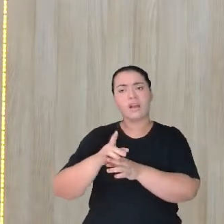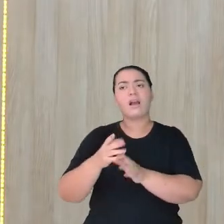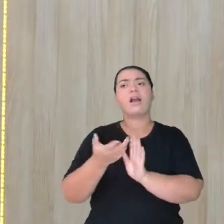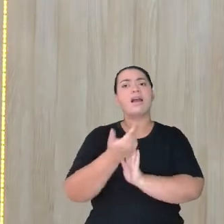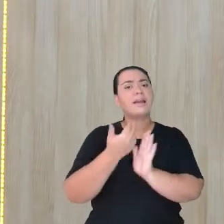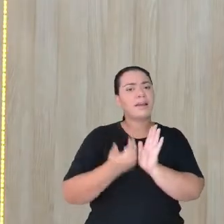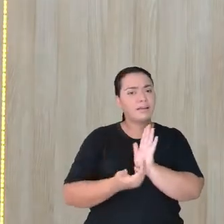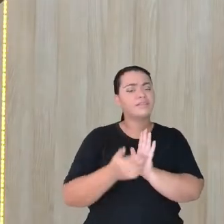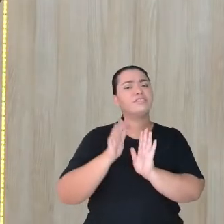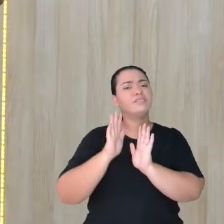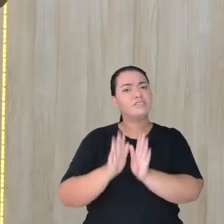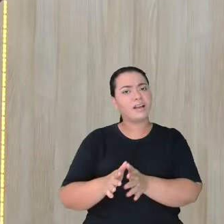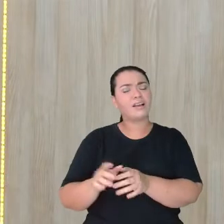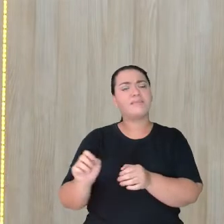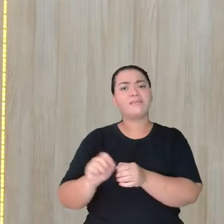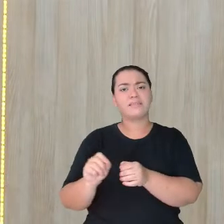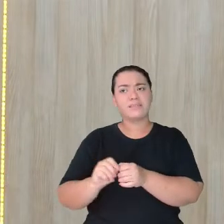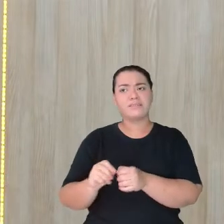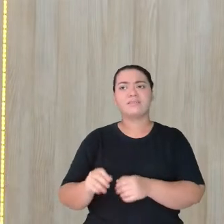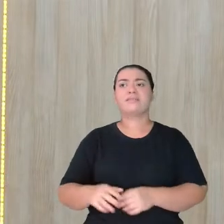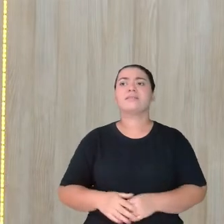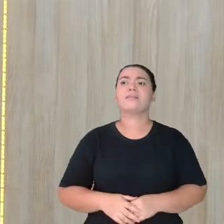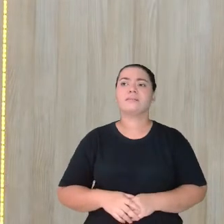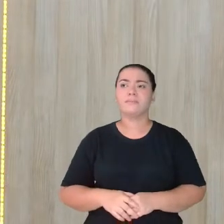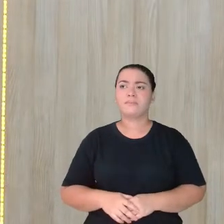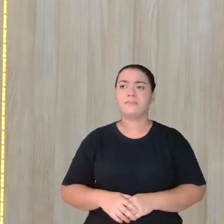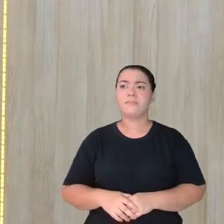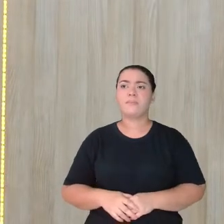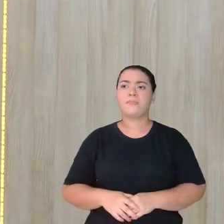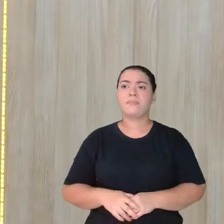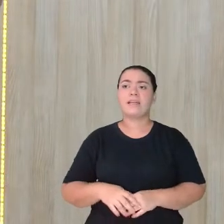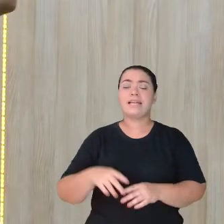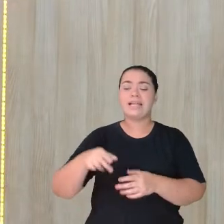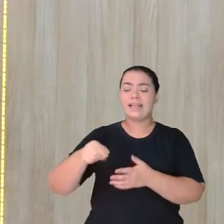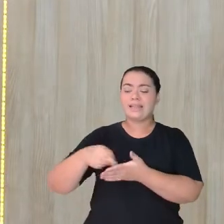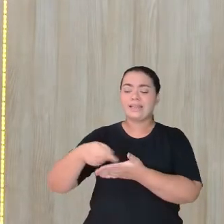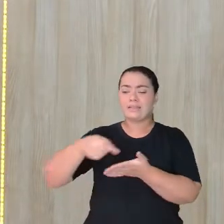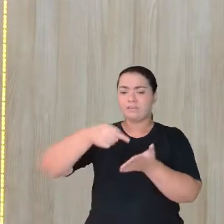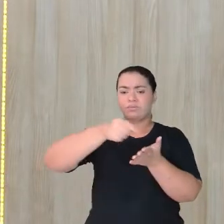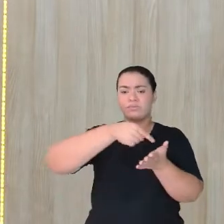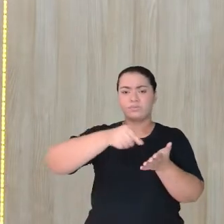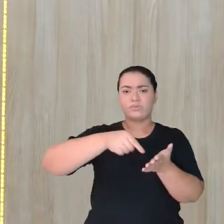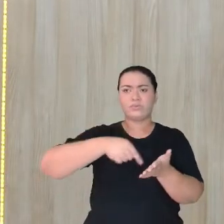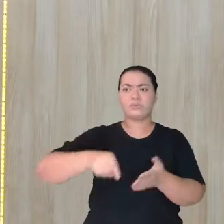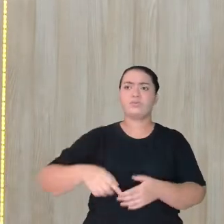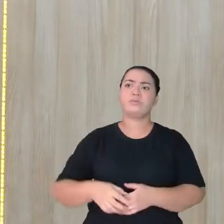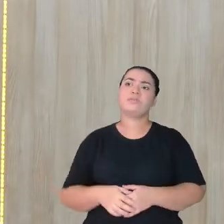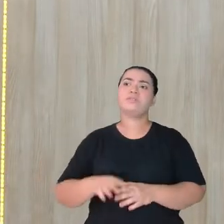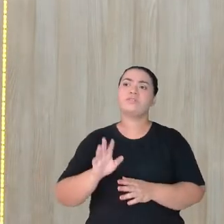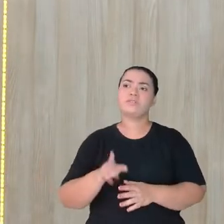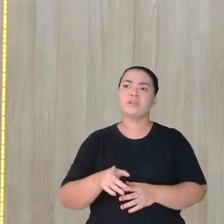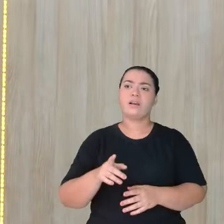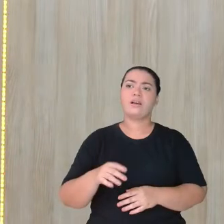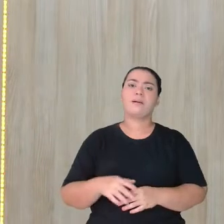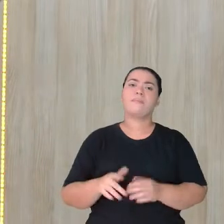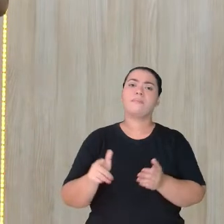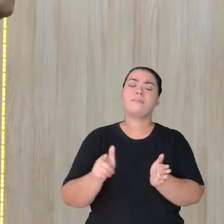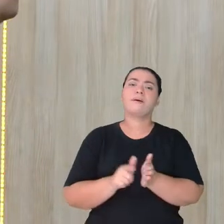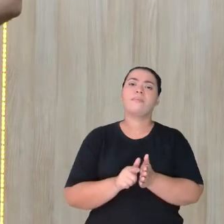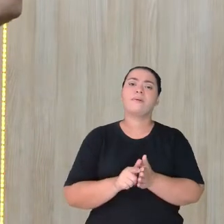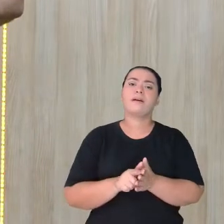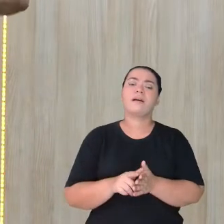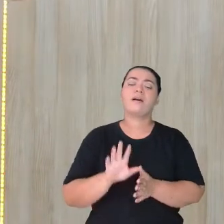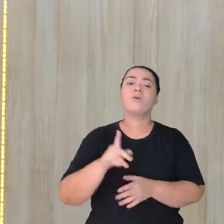Ele fazia um modelo, né, na madeira, botava a tinta ali e depois, ó, puf, no papel.